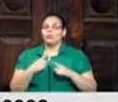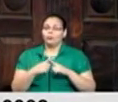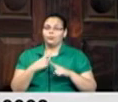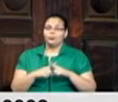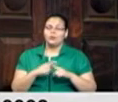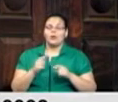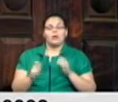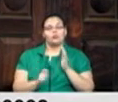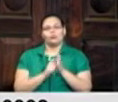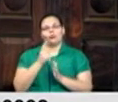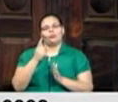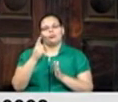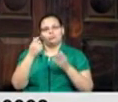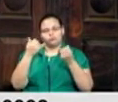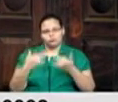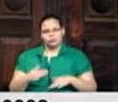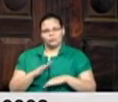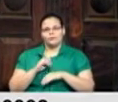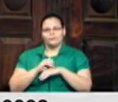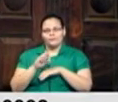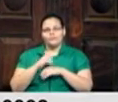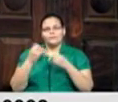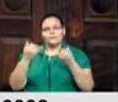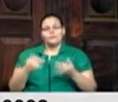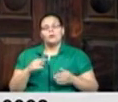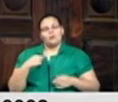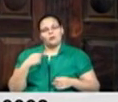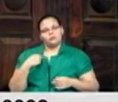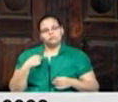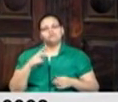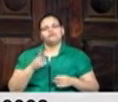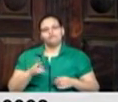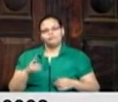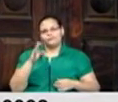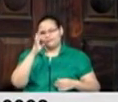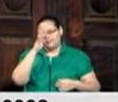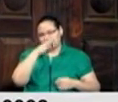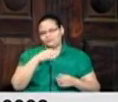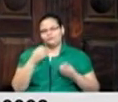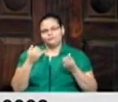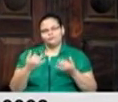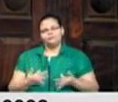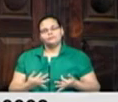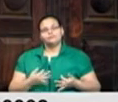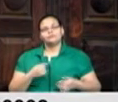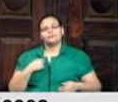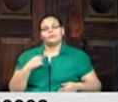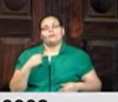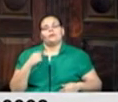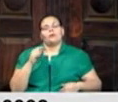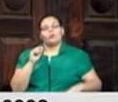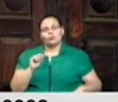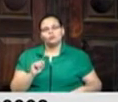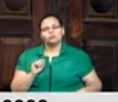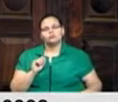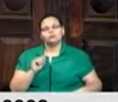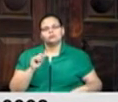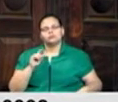a segunda, volto a insistir, vem a